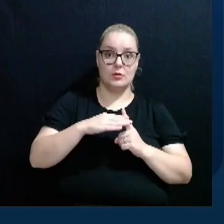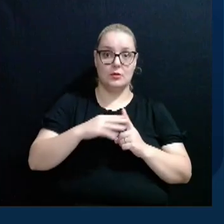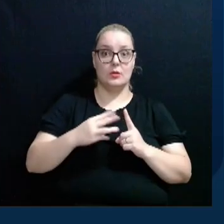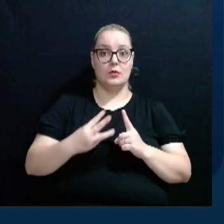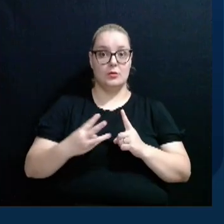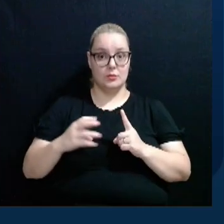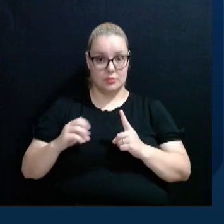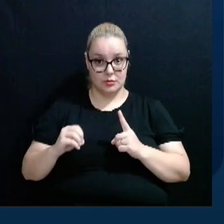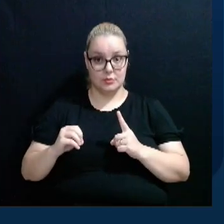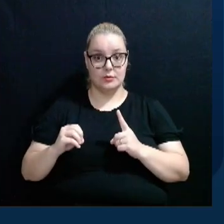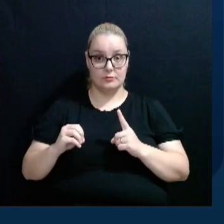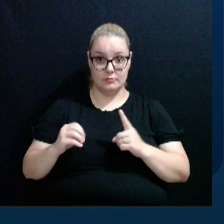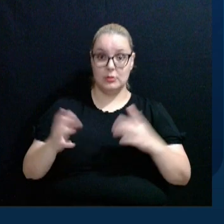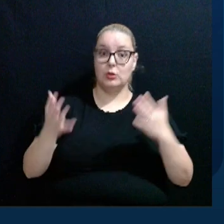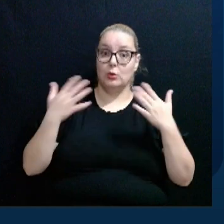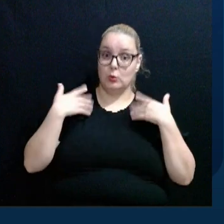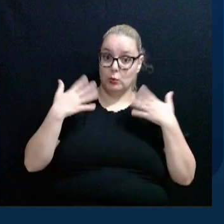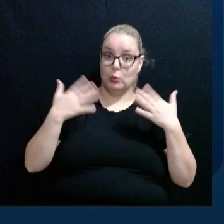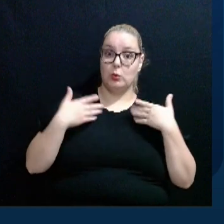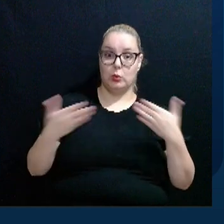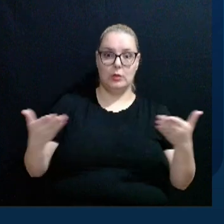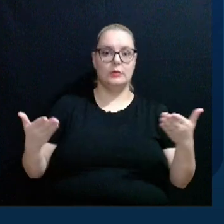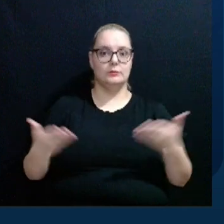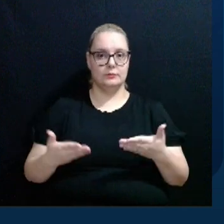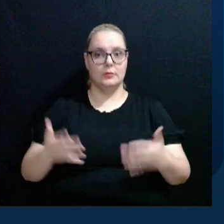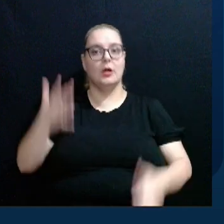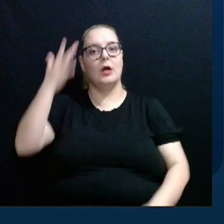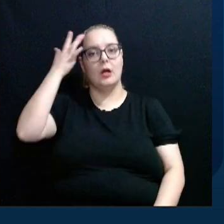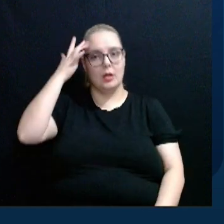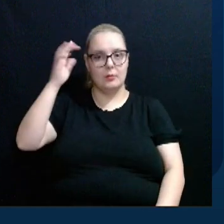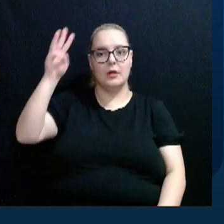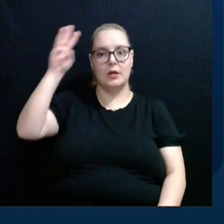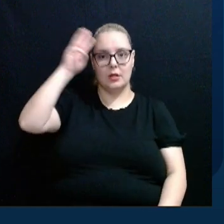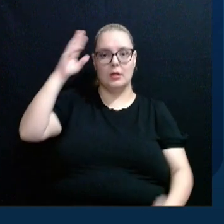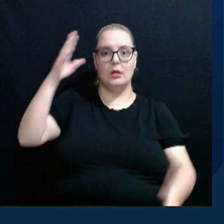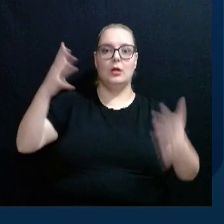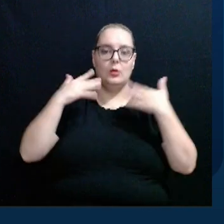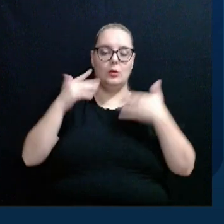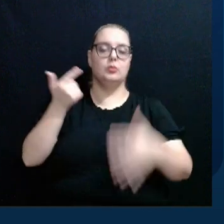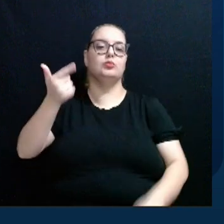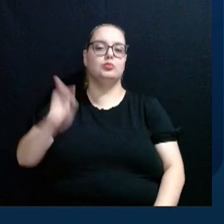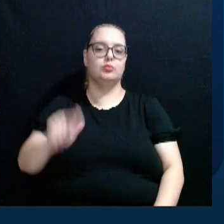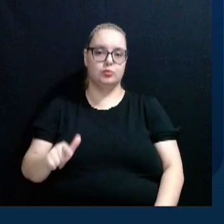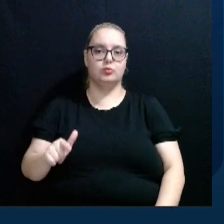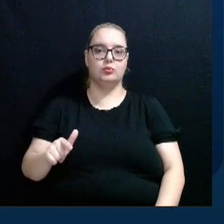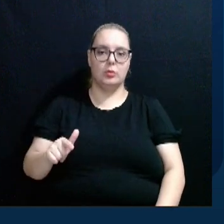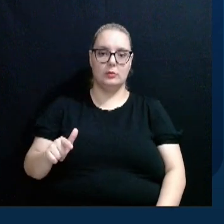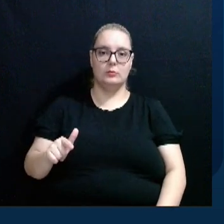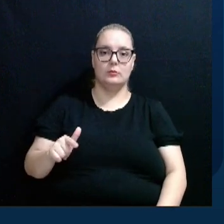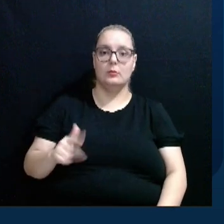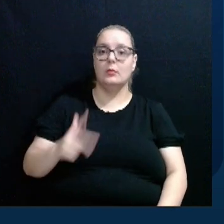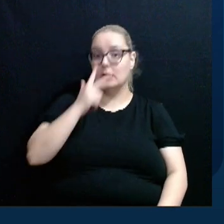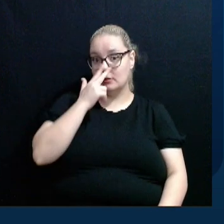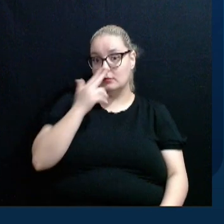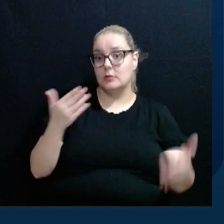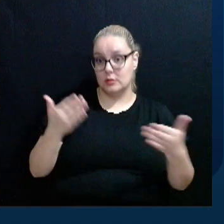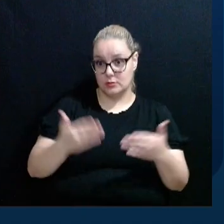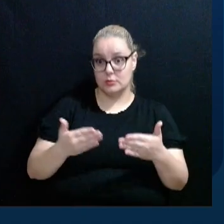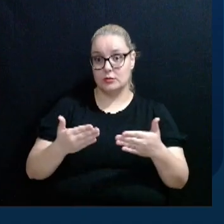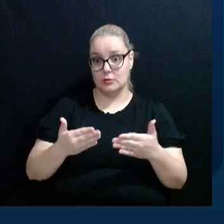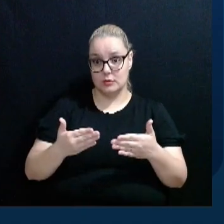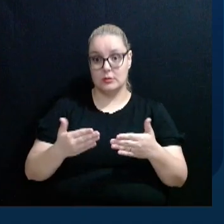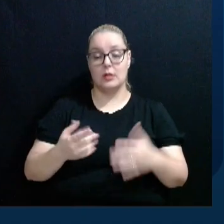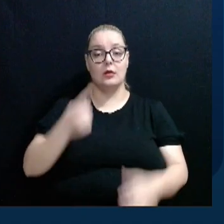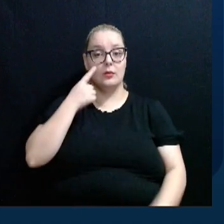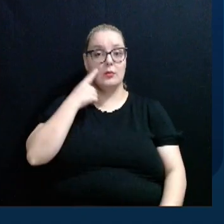então bastante calor para hoje. Amanhã, terça-feira, calor continua, o clima deve ficar bastante parecido com hoje. Você confere aí na